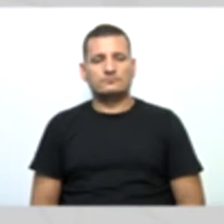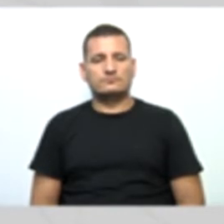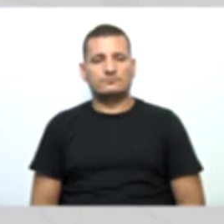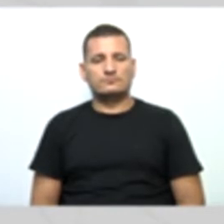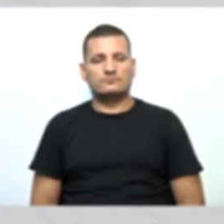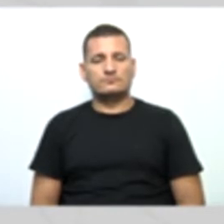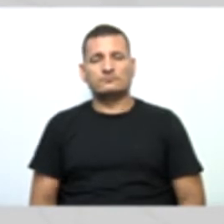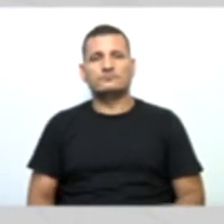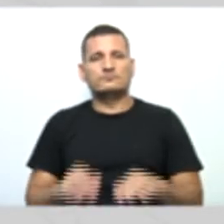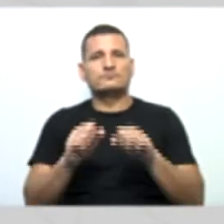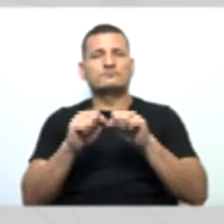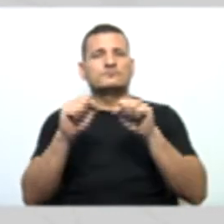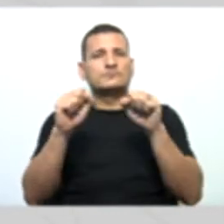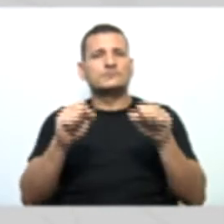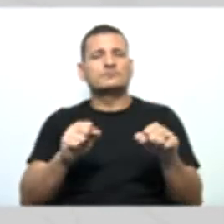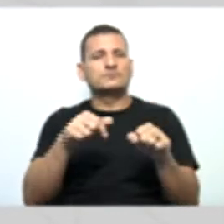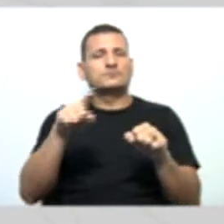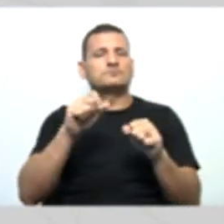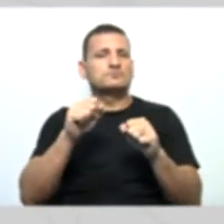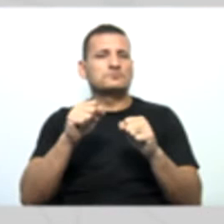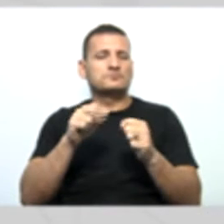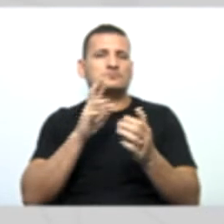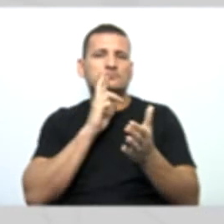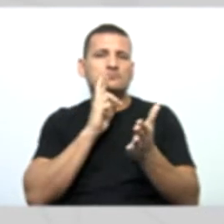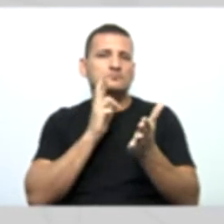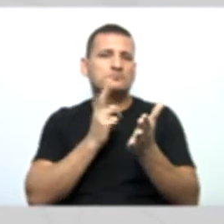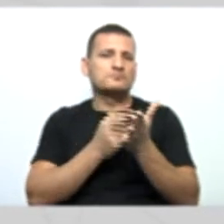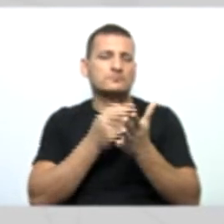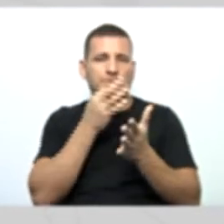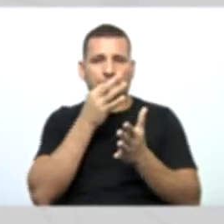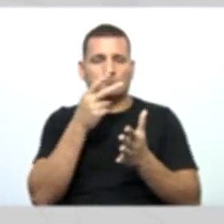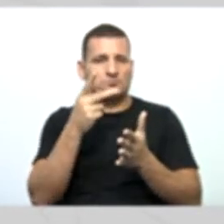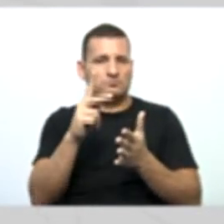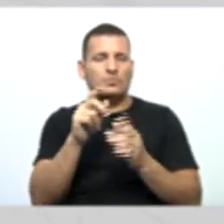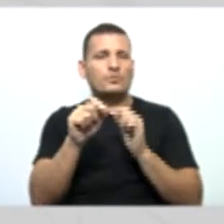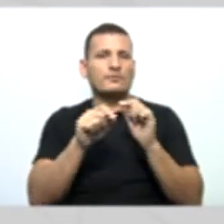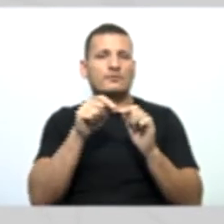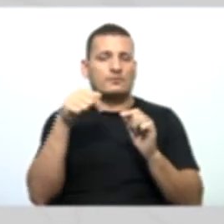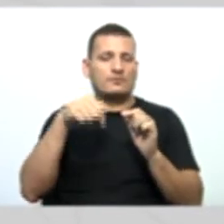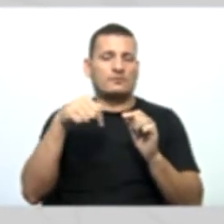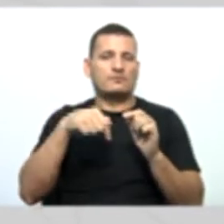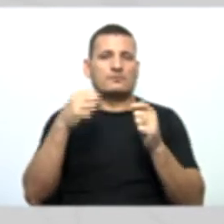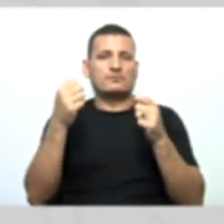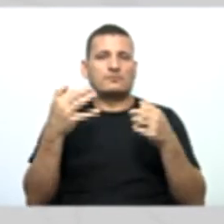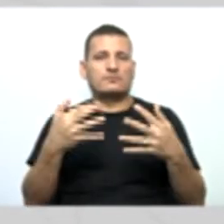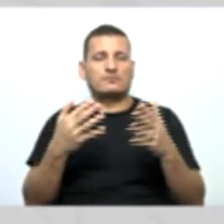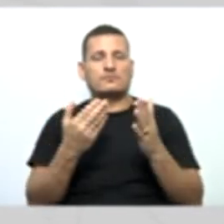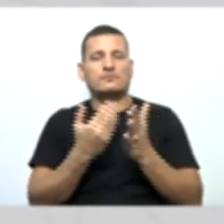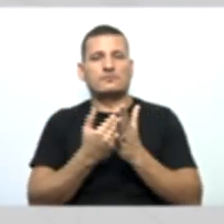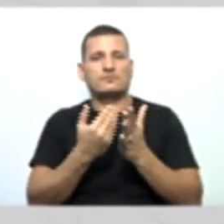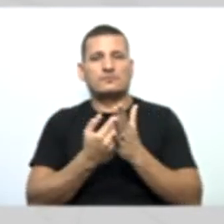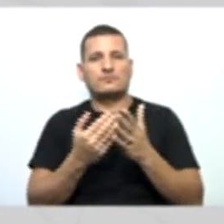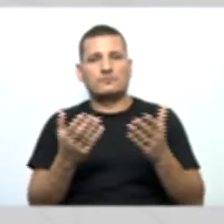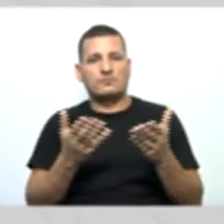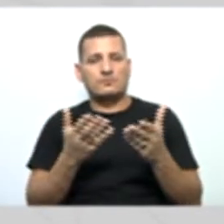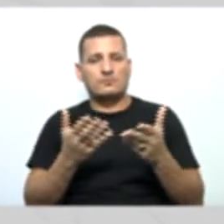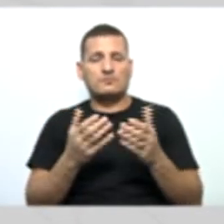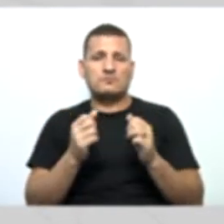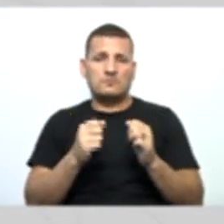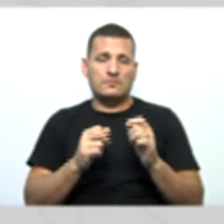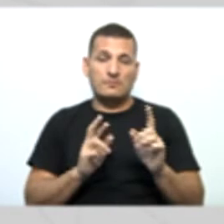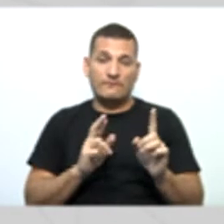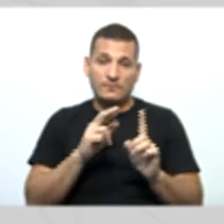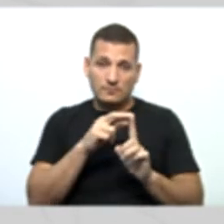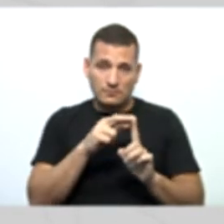com sua visão, porque o que foi estudado em sala de aula? Então, assim, pode pegar aí uma referência?